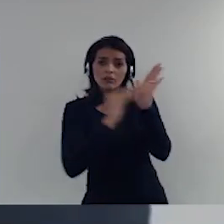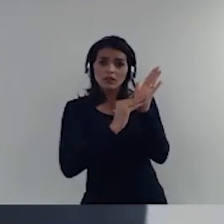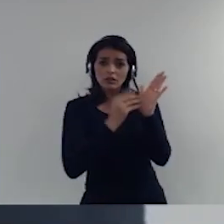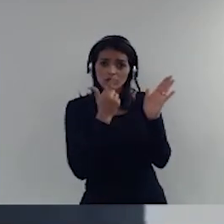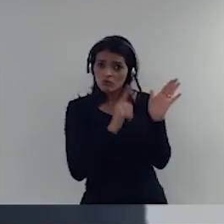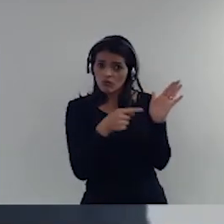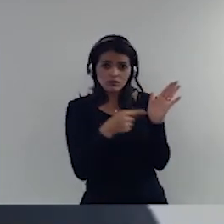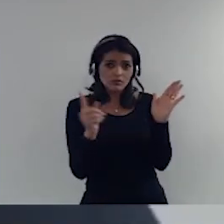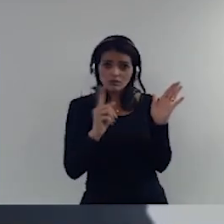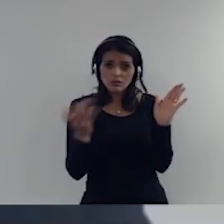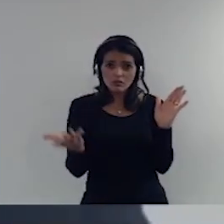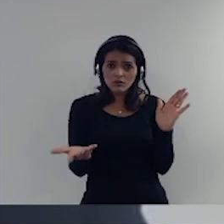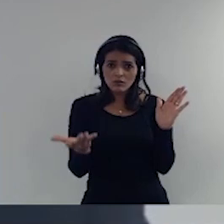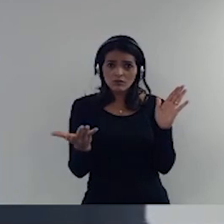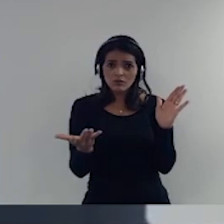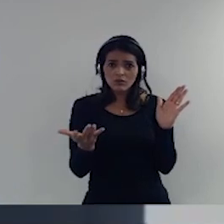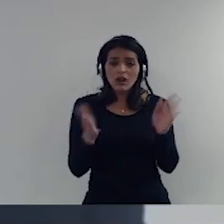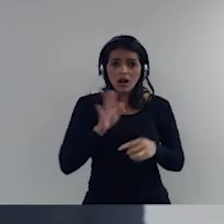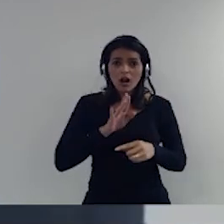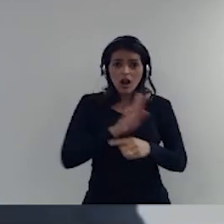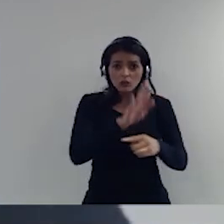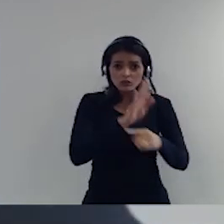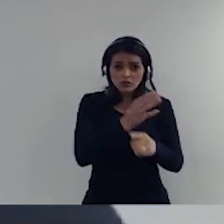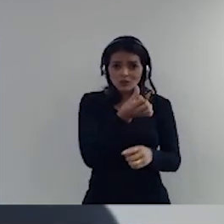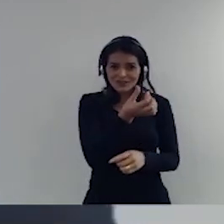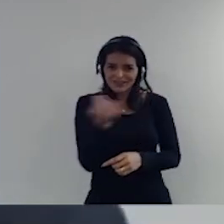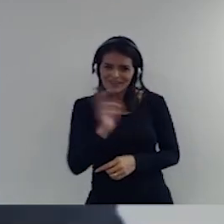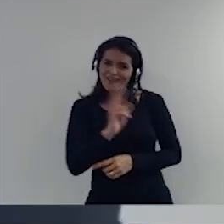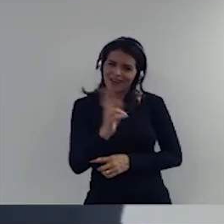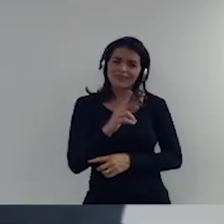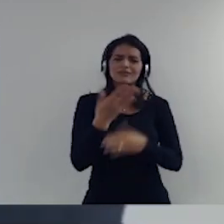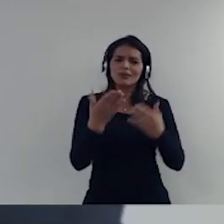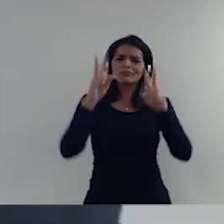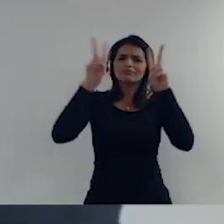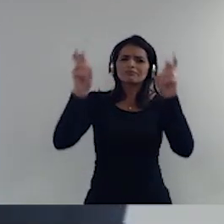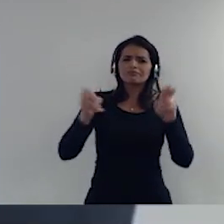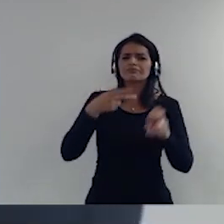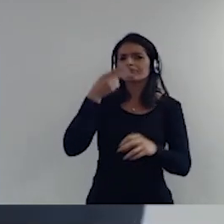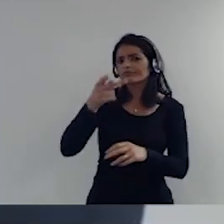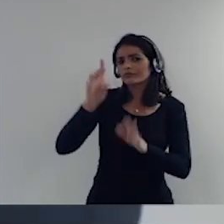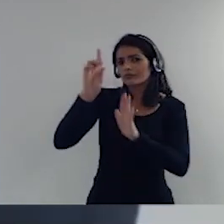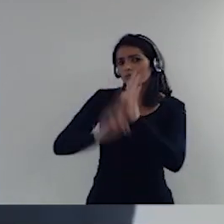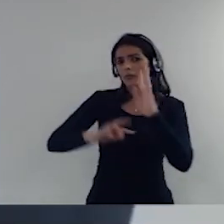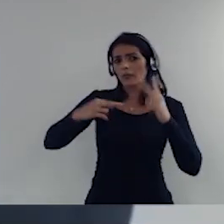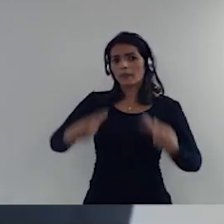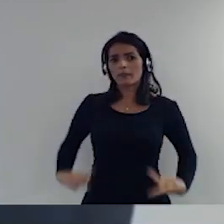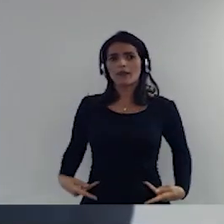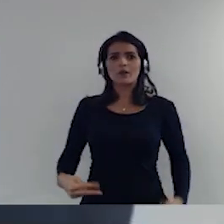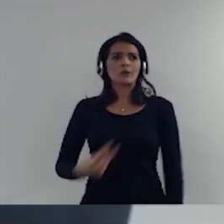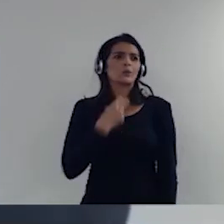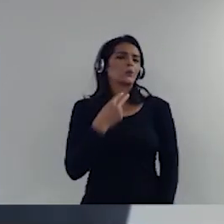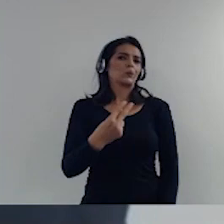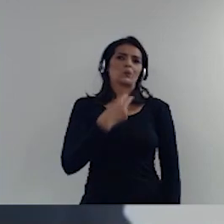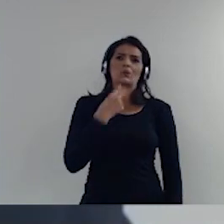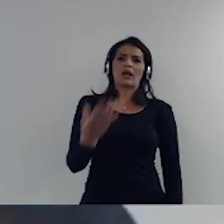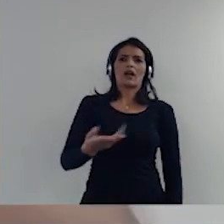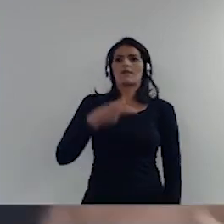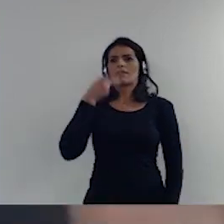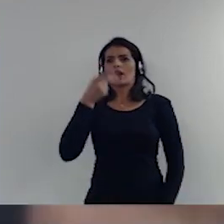auxílio emergencial. Então, por isso que quando a gente fala sobre direitos humanos, não dá para ser uma